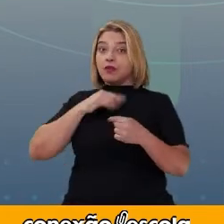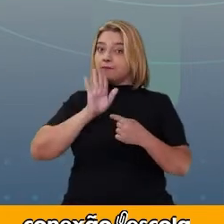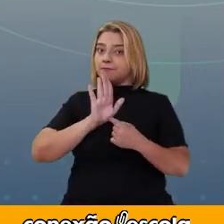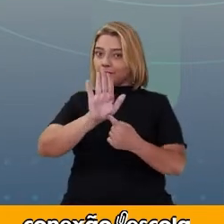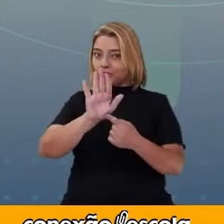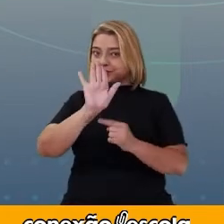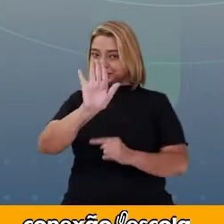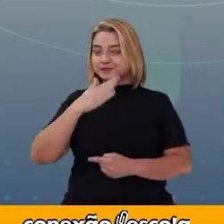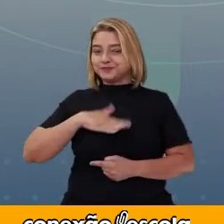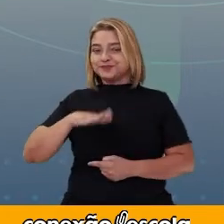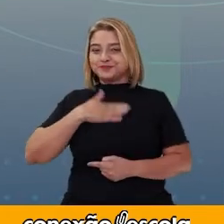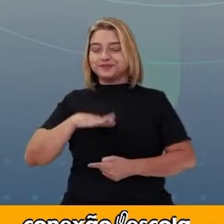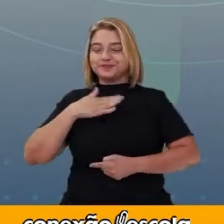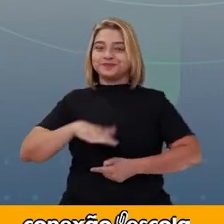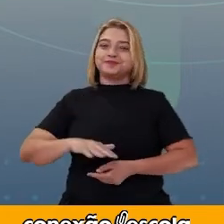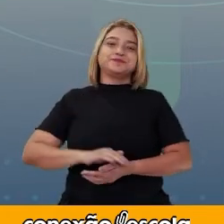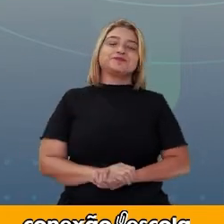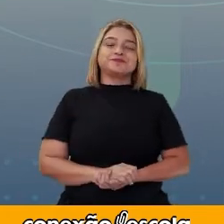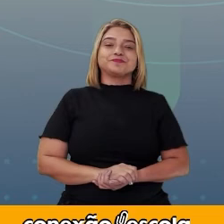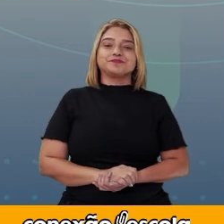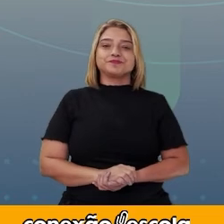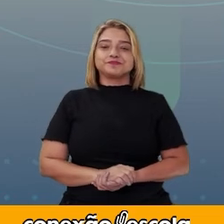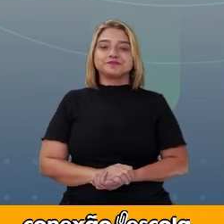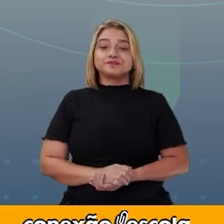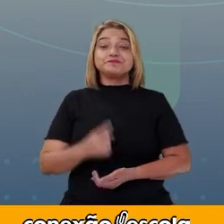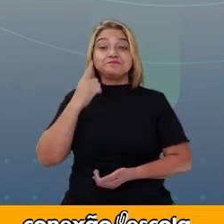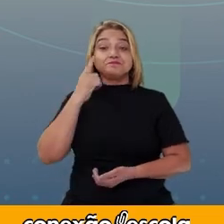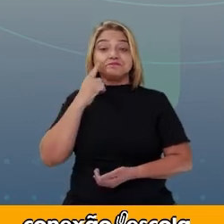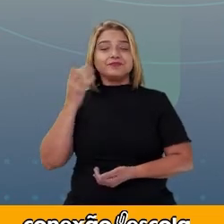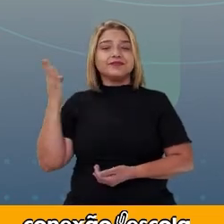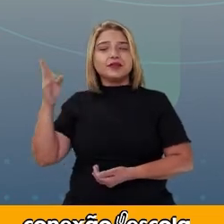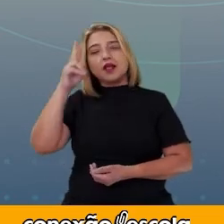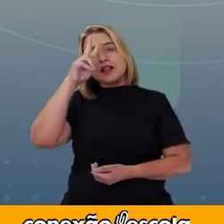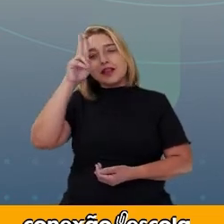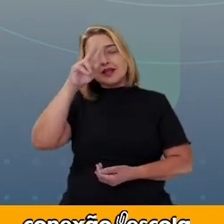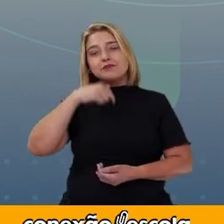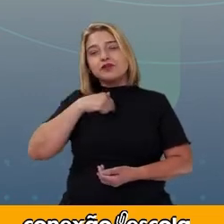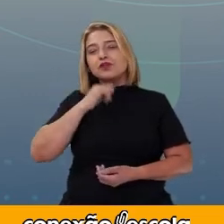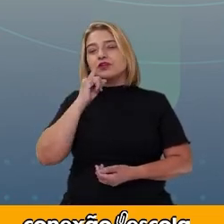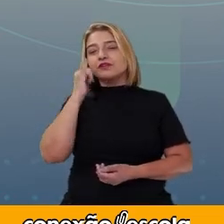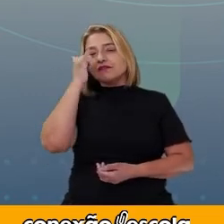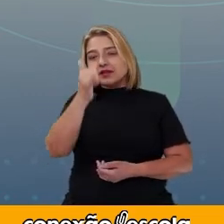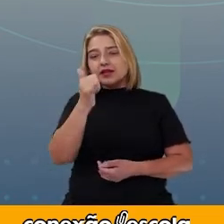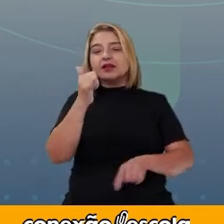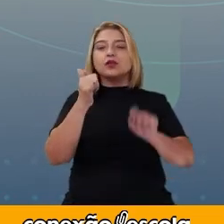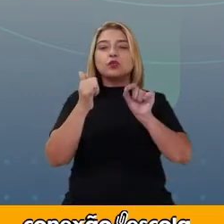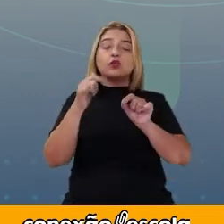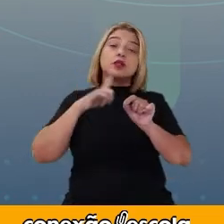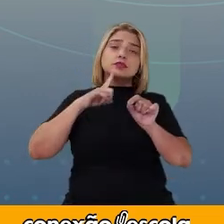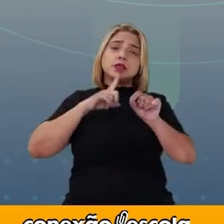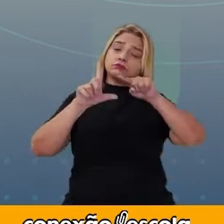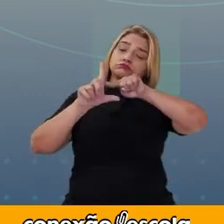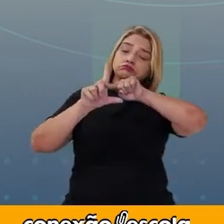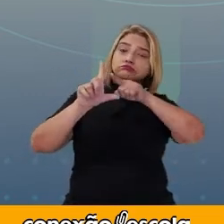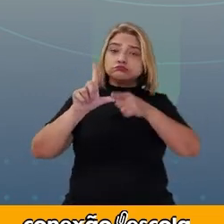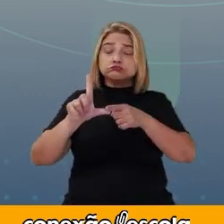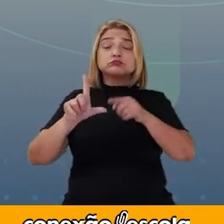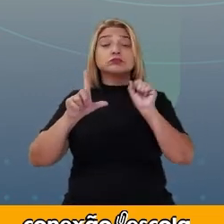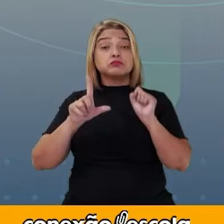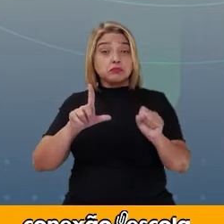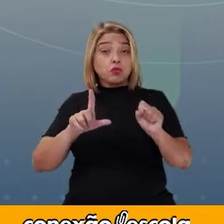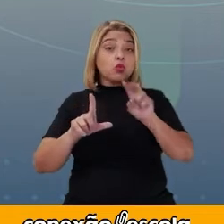apresentar daqui a pouquinho. Veja só, lembra que eu falei para vocês que os ângulos podem